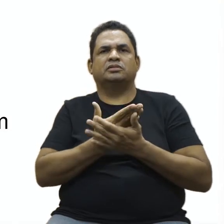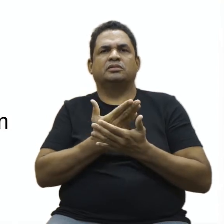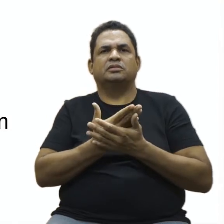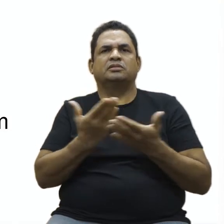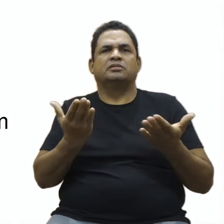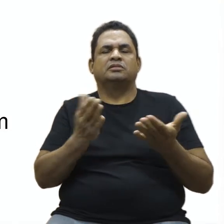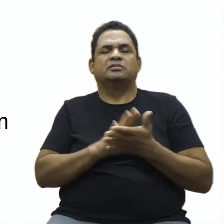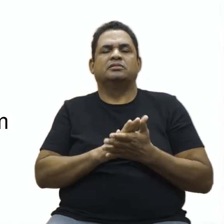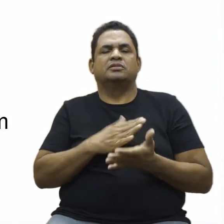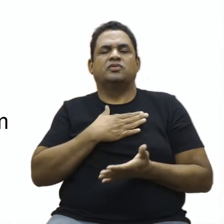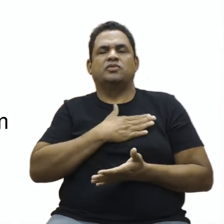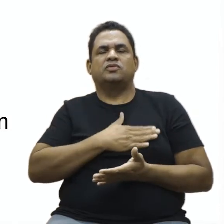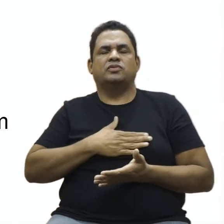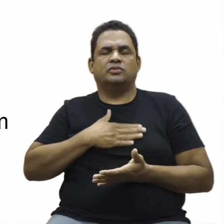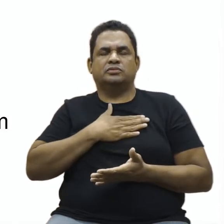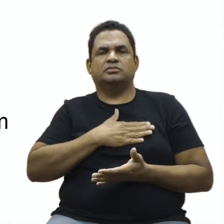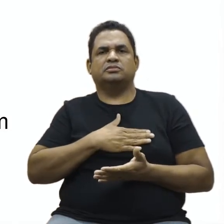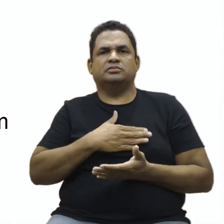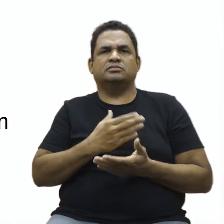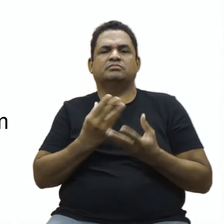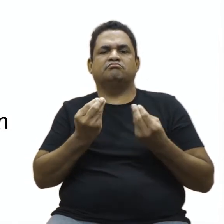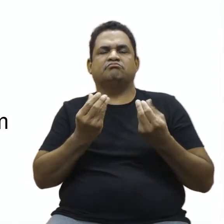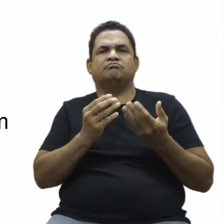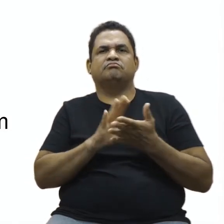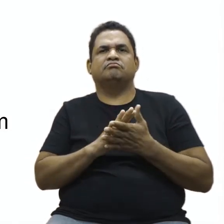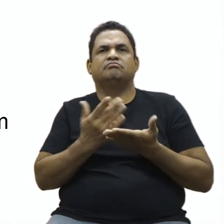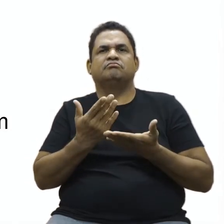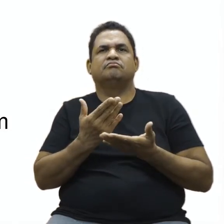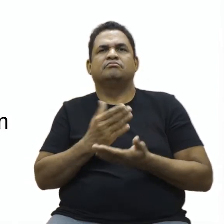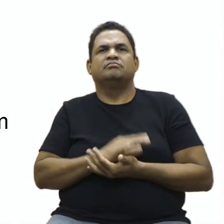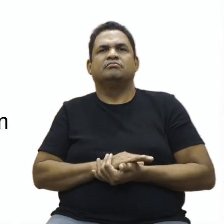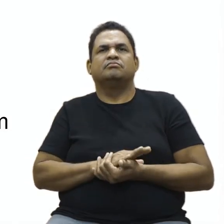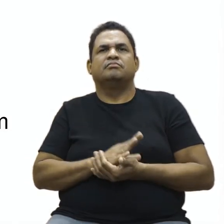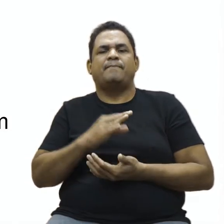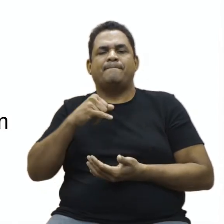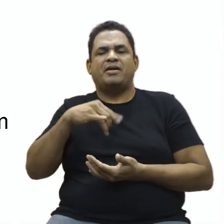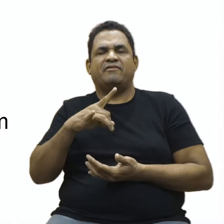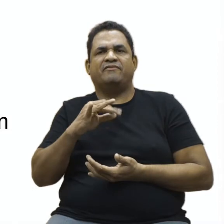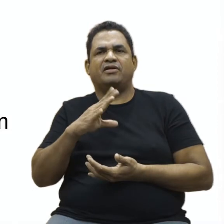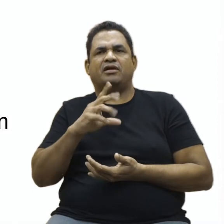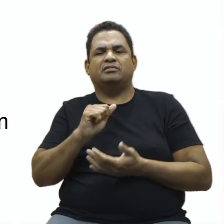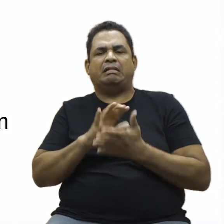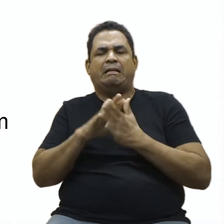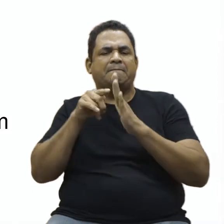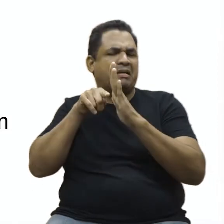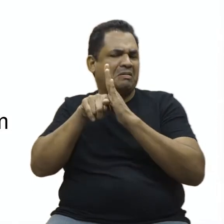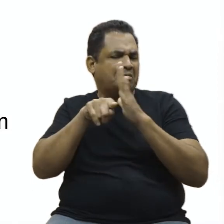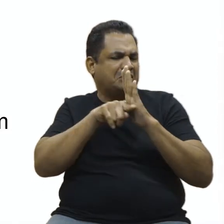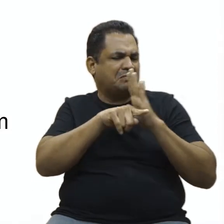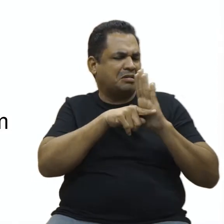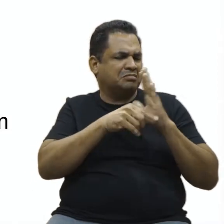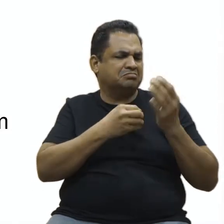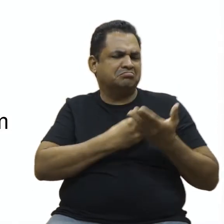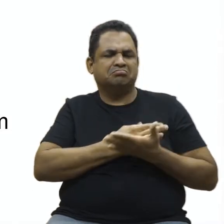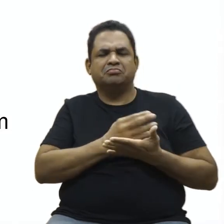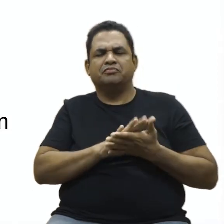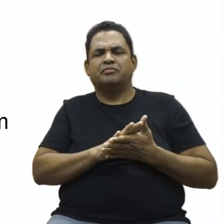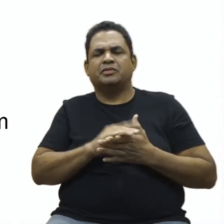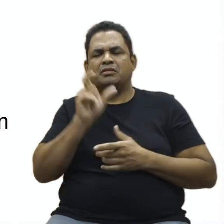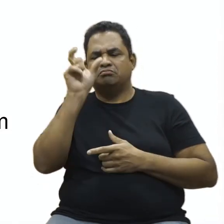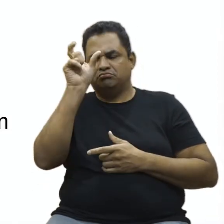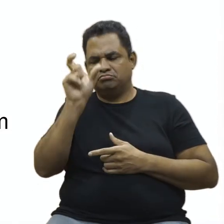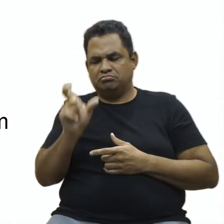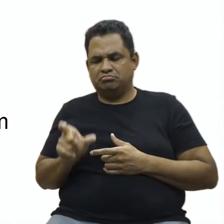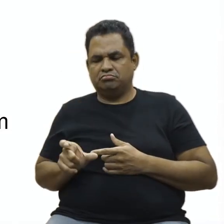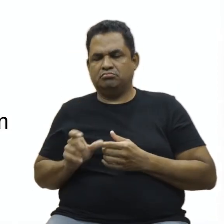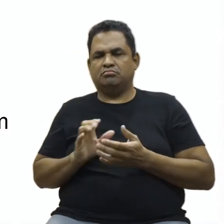gosto muito, né? Porque a Mafalda ela é muito questionadora das coisas. Ela é um personagem, vocês sabem que é um